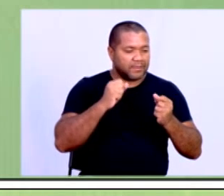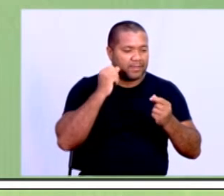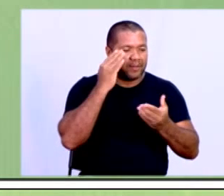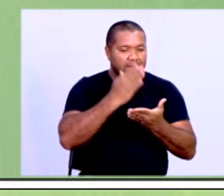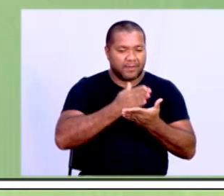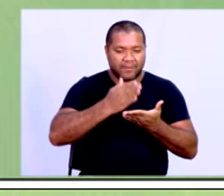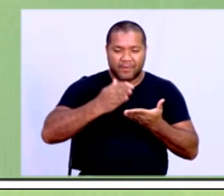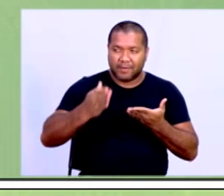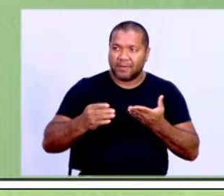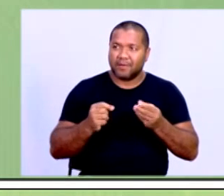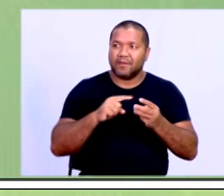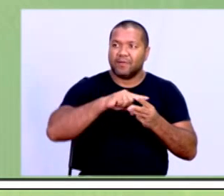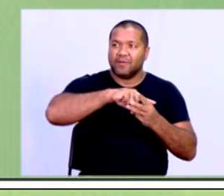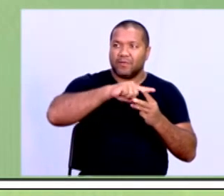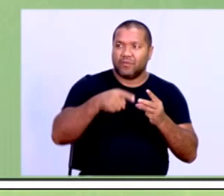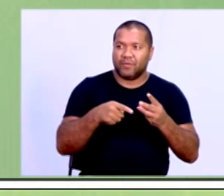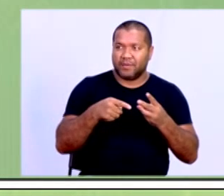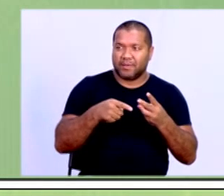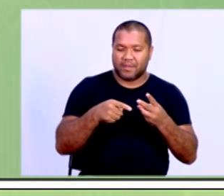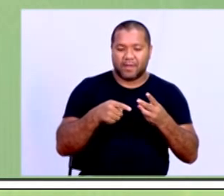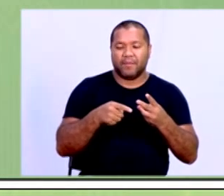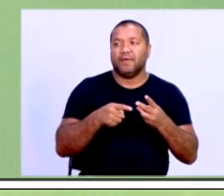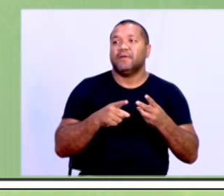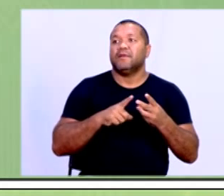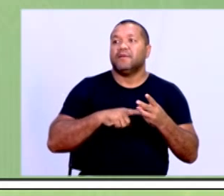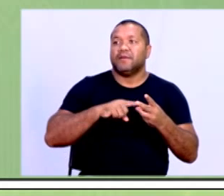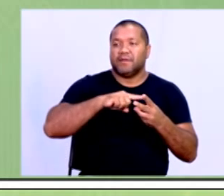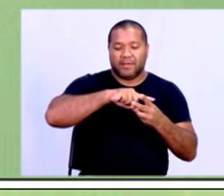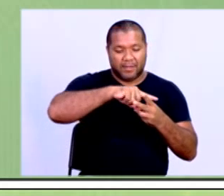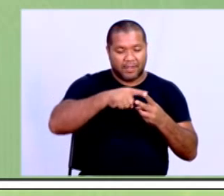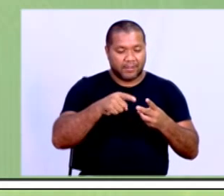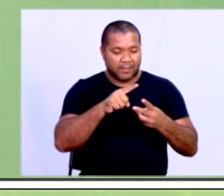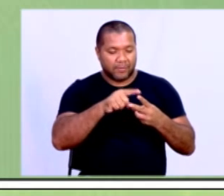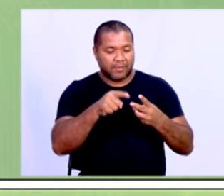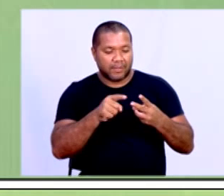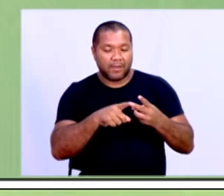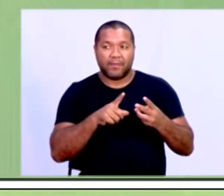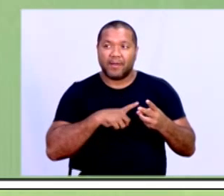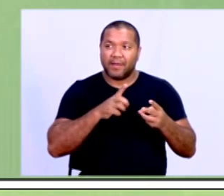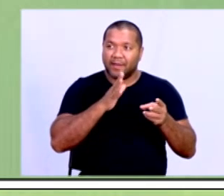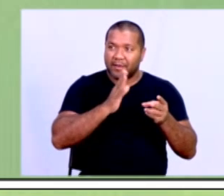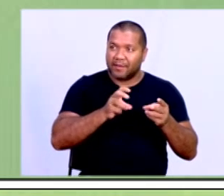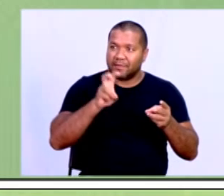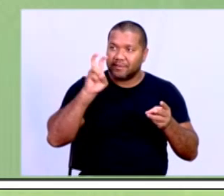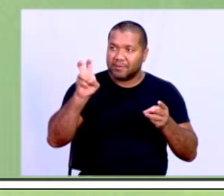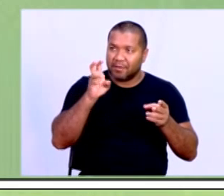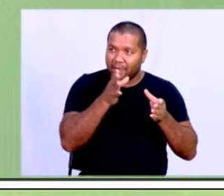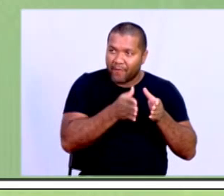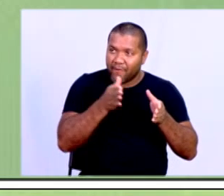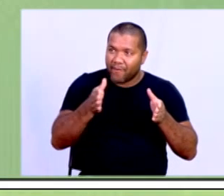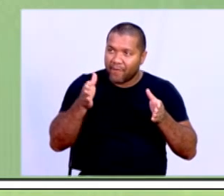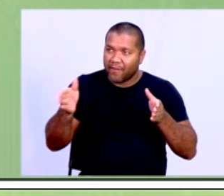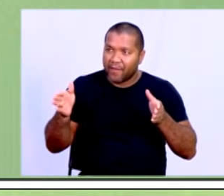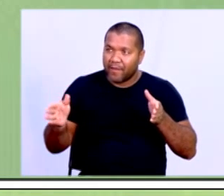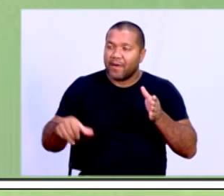2 etapas e as mesmas em 5 fases. A primeira etapa é a concepção e o planejamento.